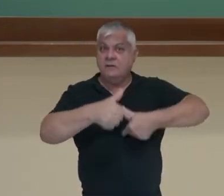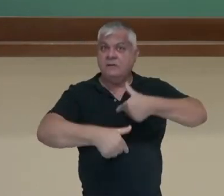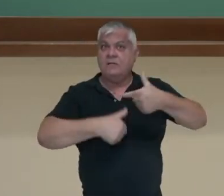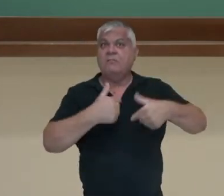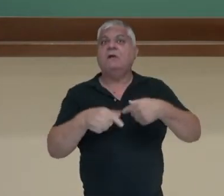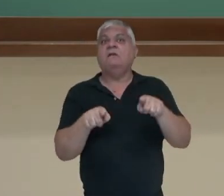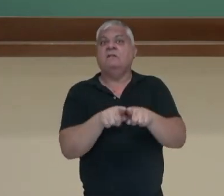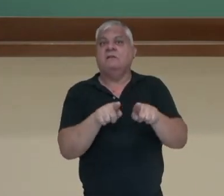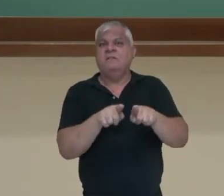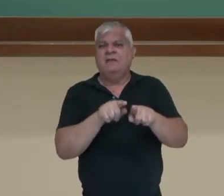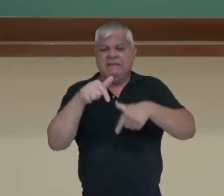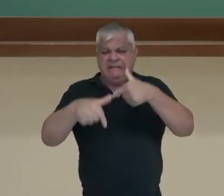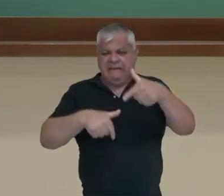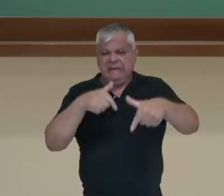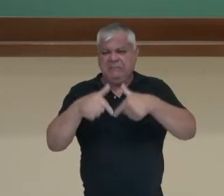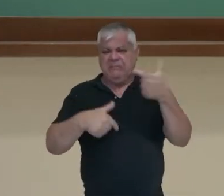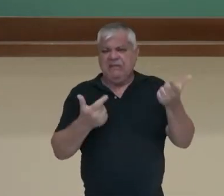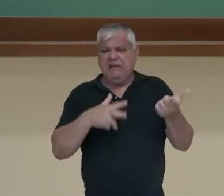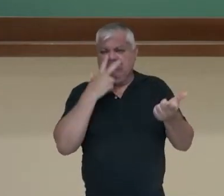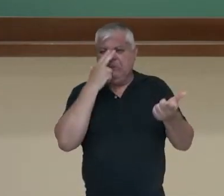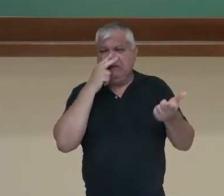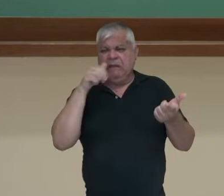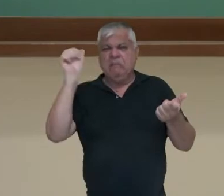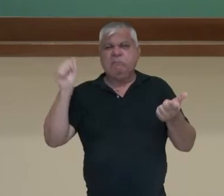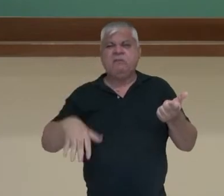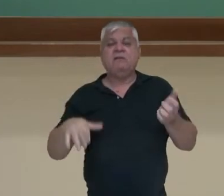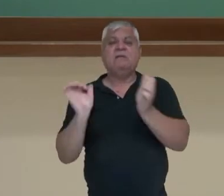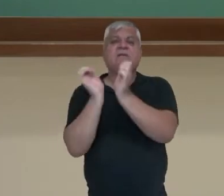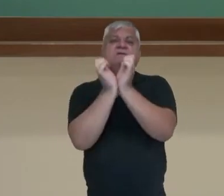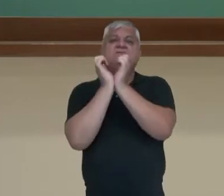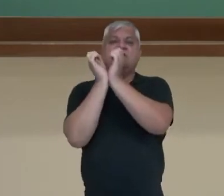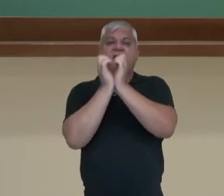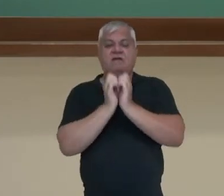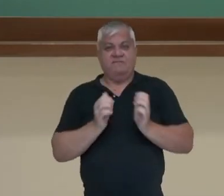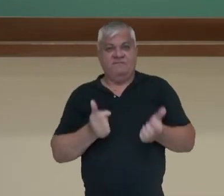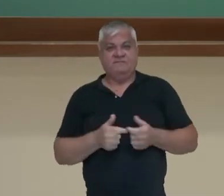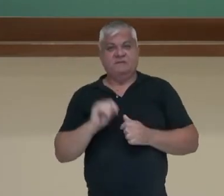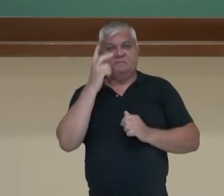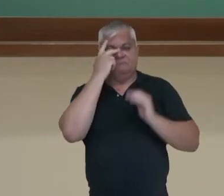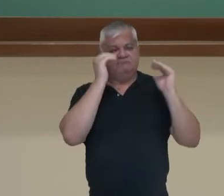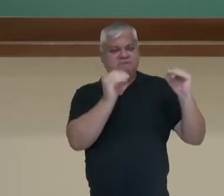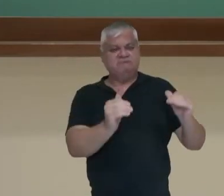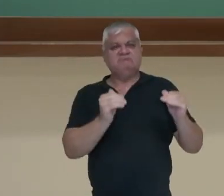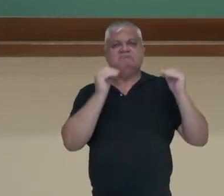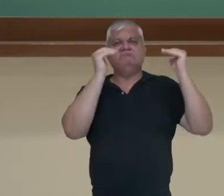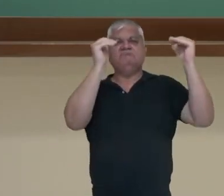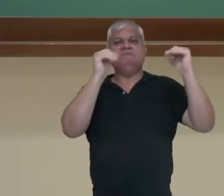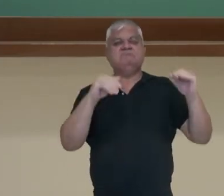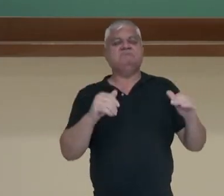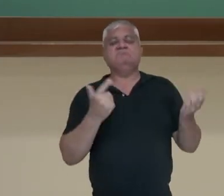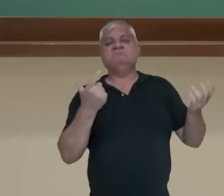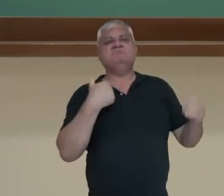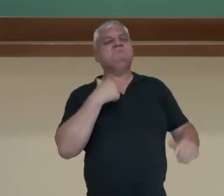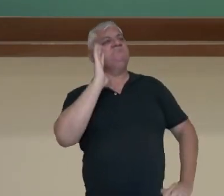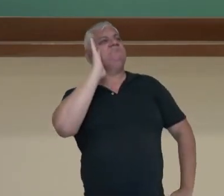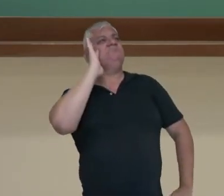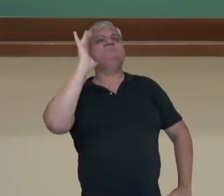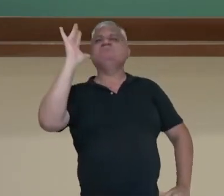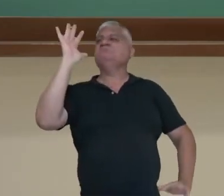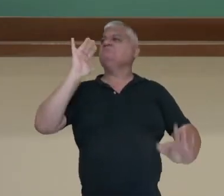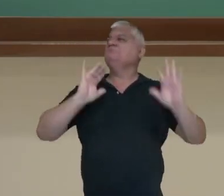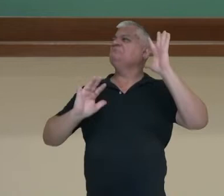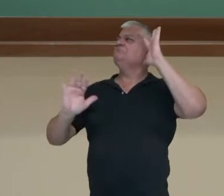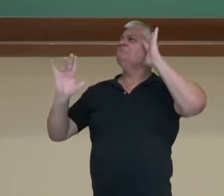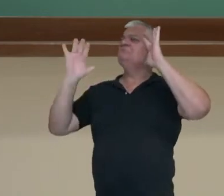era bem visto. O trabalho era coisa de escravo. Os aristocratas, as pessoas mais assim, elas viviam no ócio, digamos assim, né? Ficava de